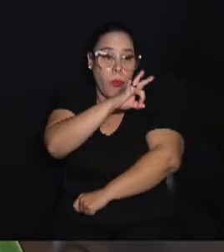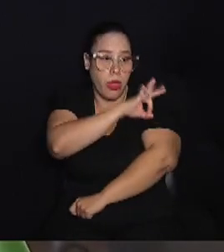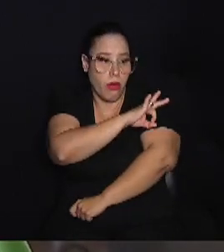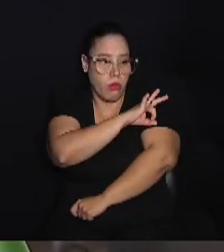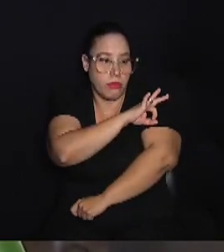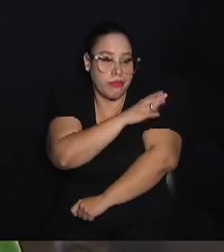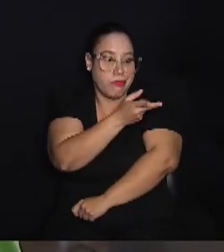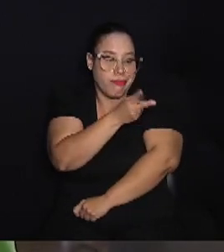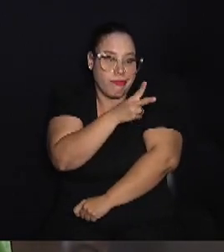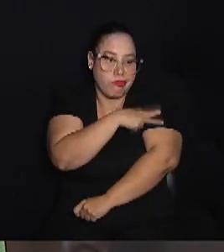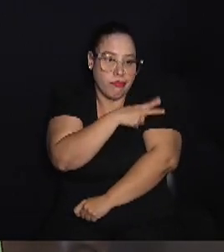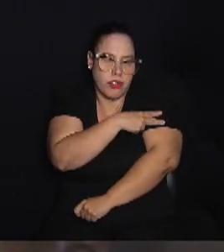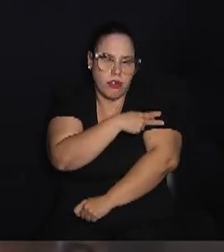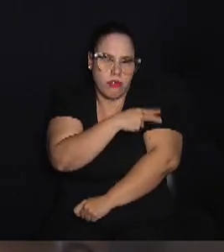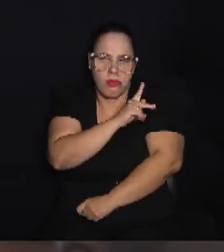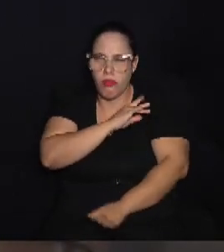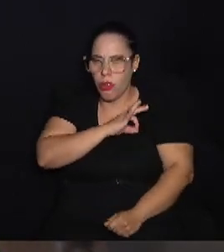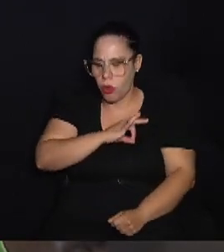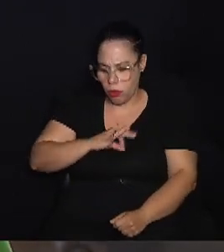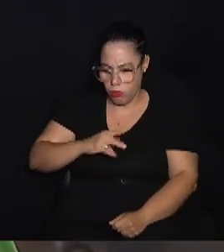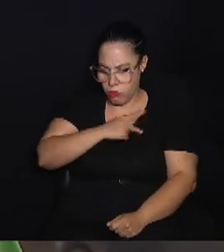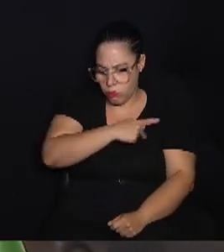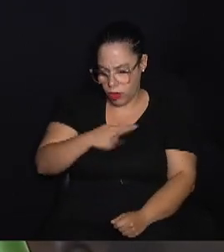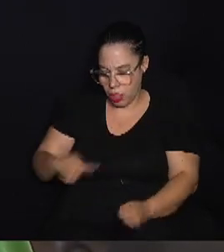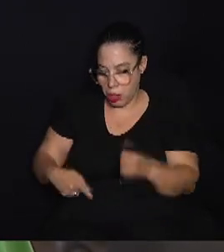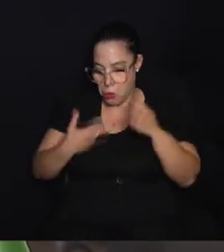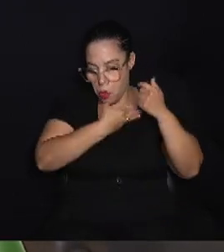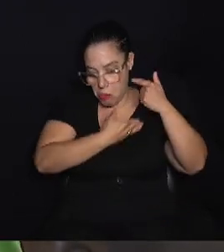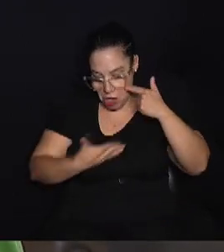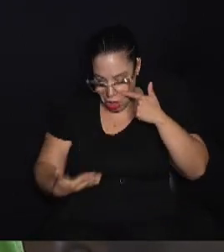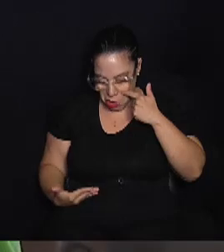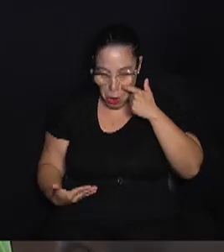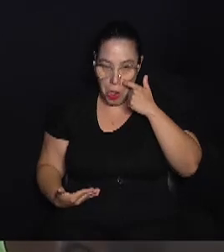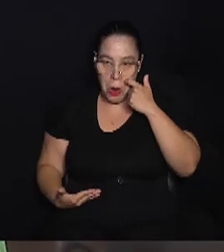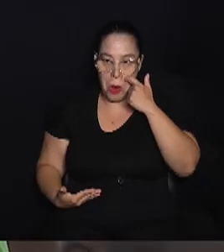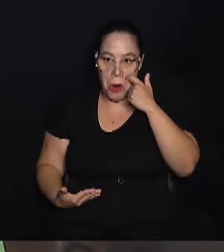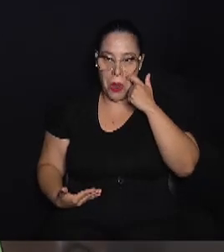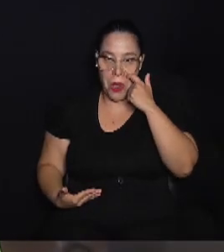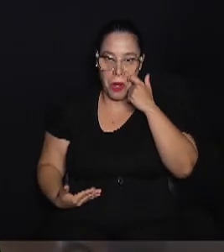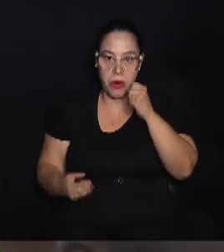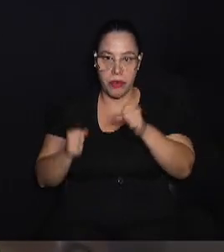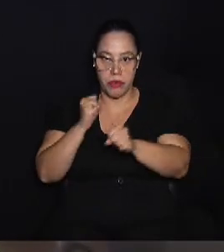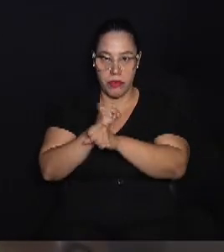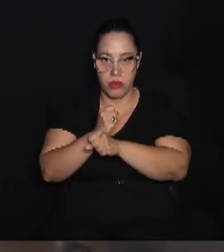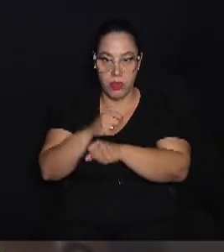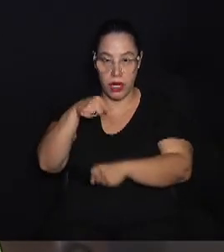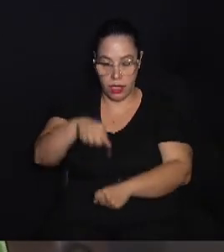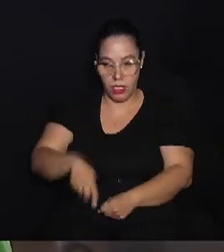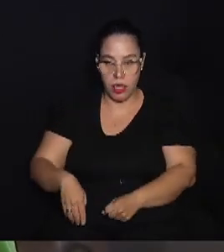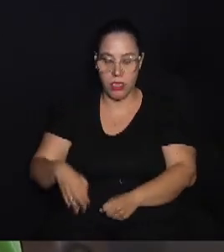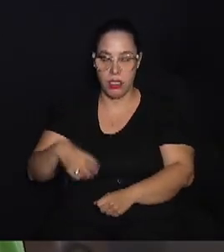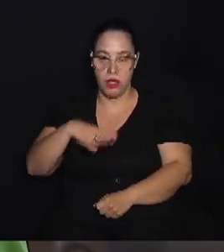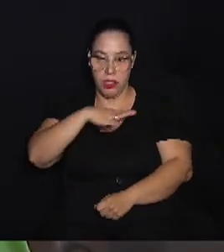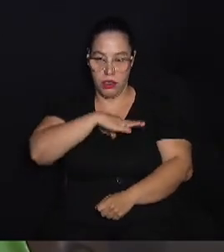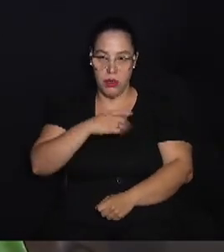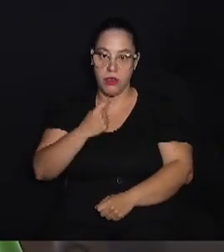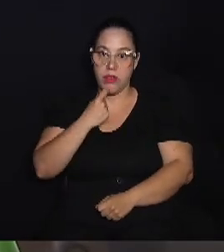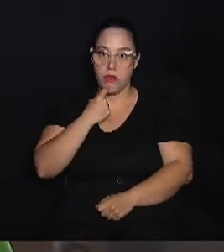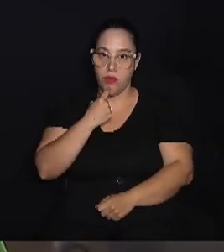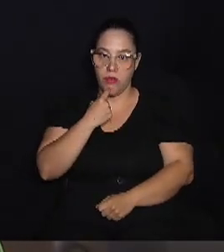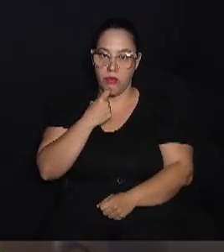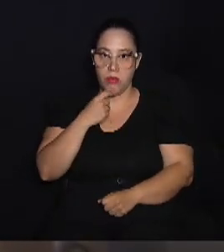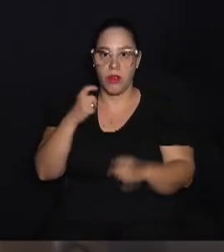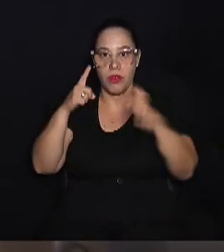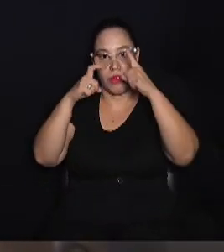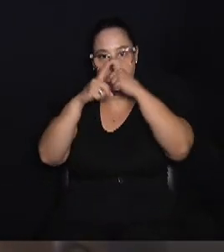comandavam o país, desde o presidente, governador do Estado, e aí paramos no município de Campinas, né? Claro que para mim foi um